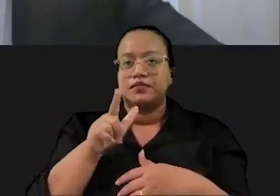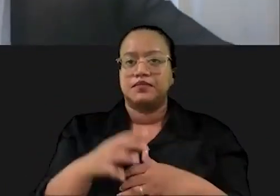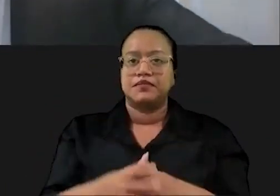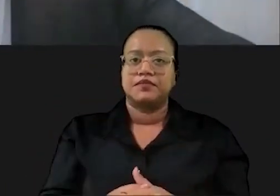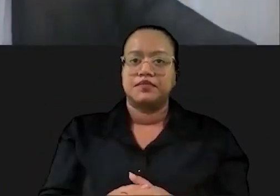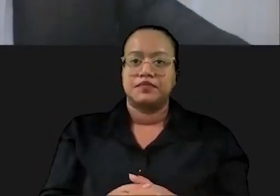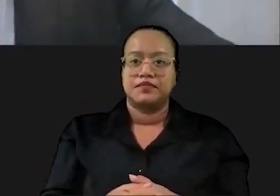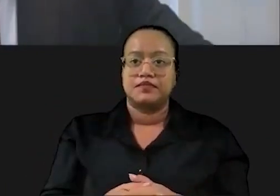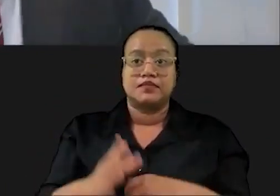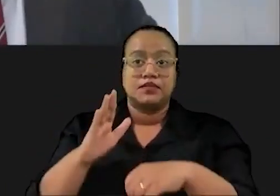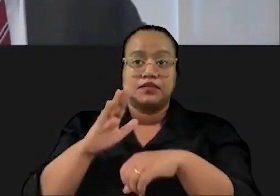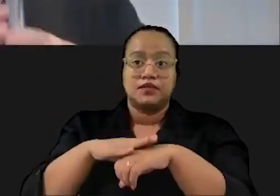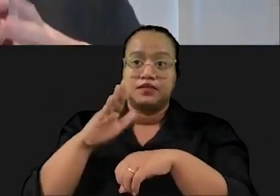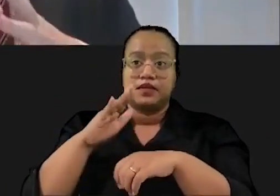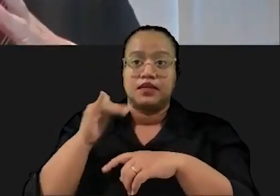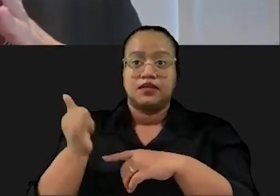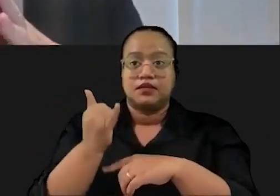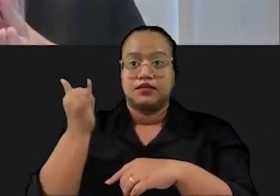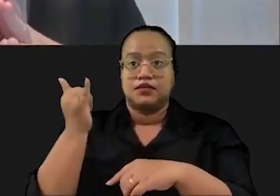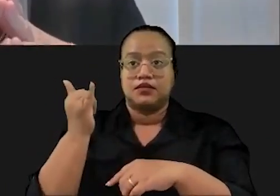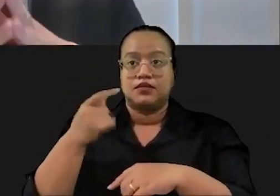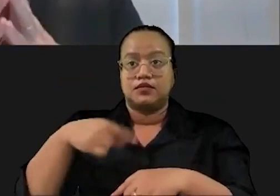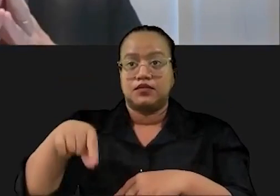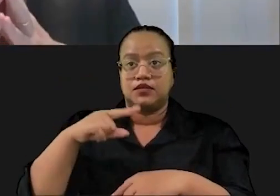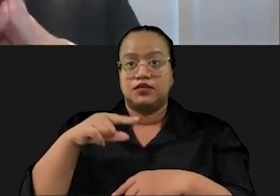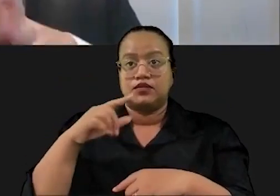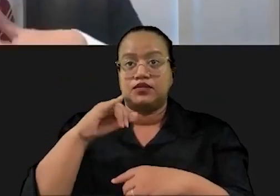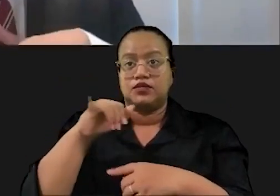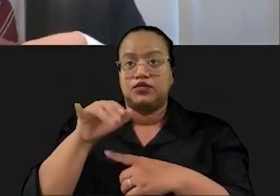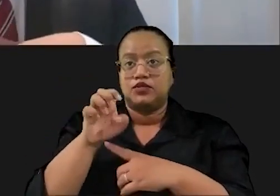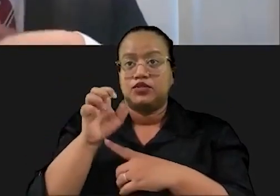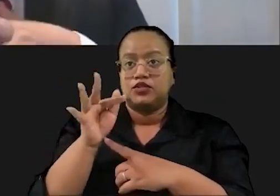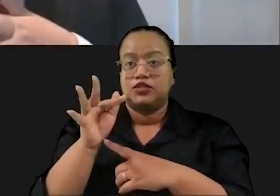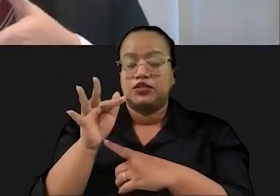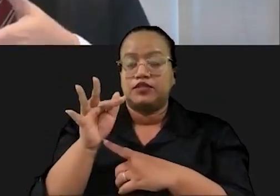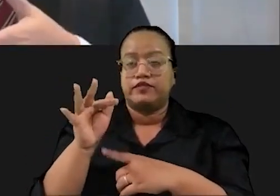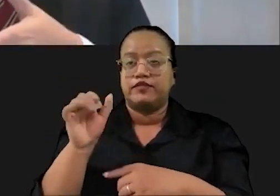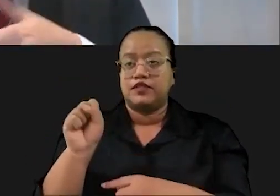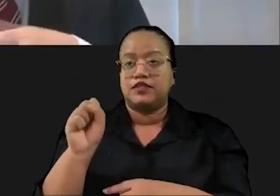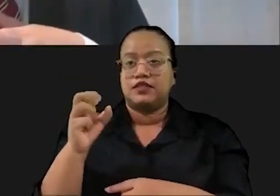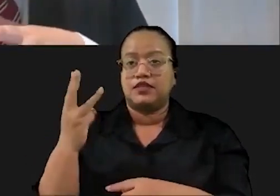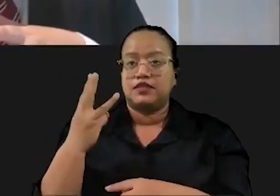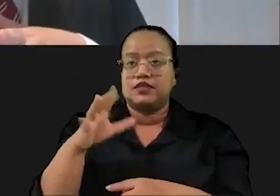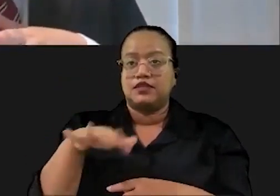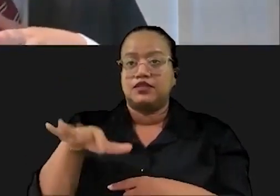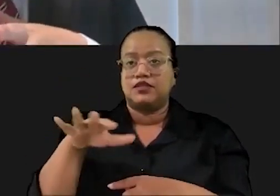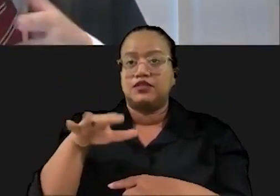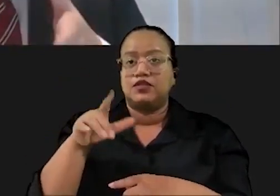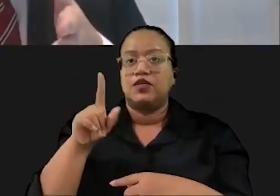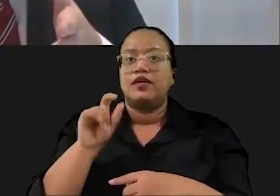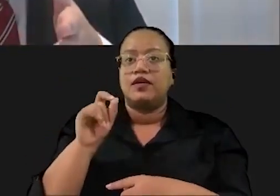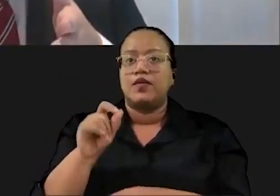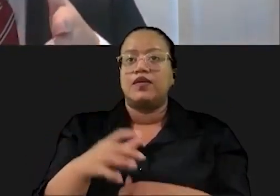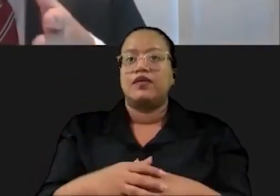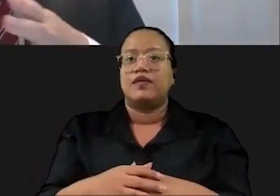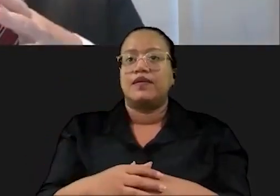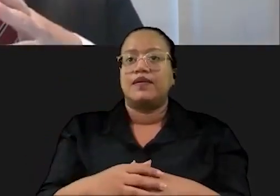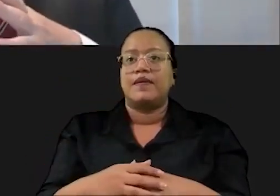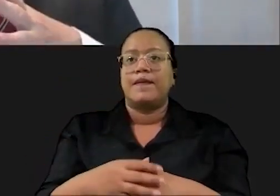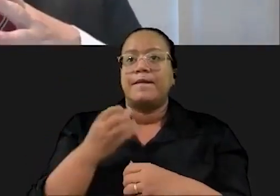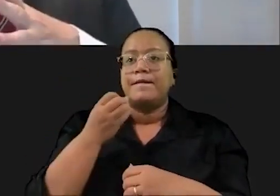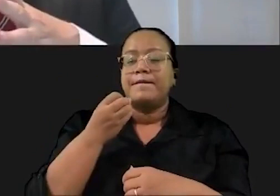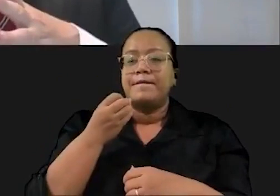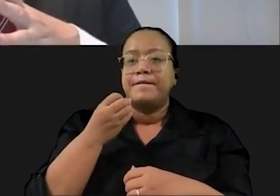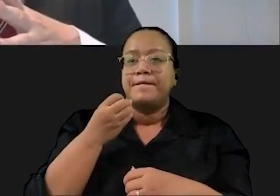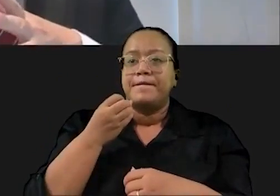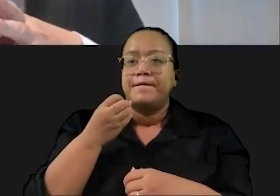terceira região, é o da pauta séria de benefício por incapacidade. E digo que é o mais importante por conta do número de